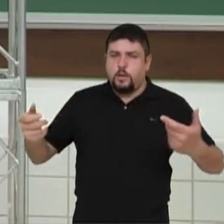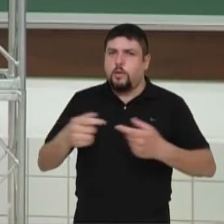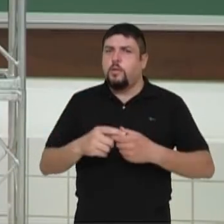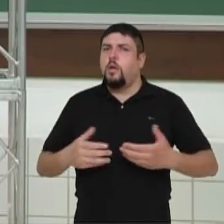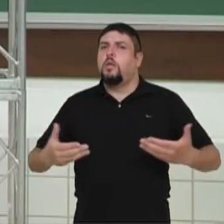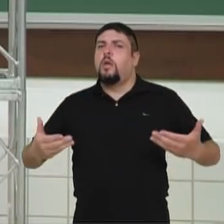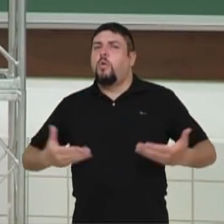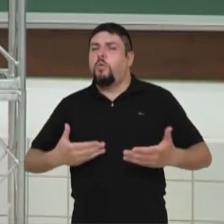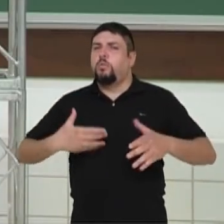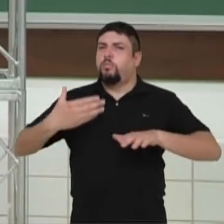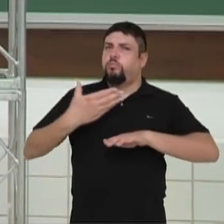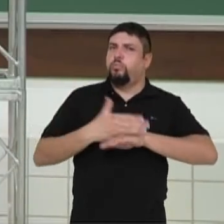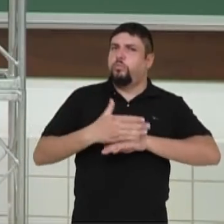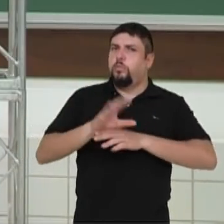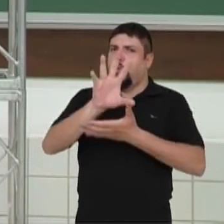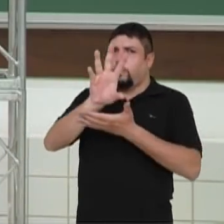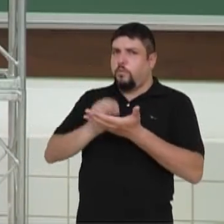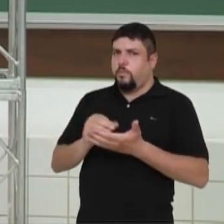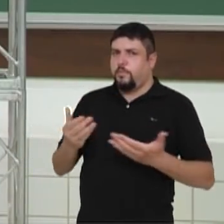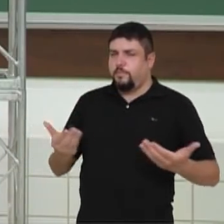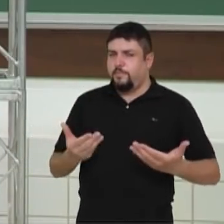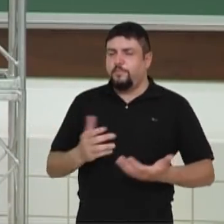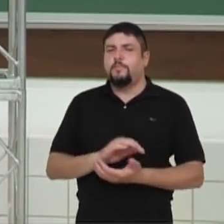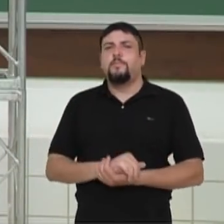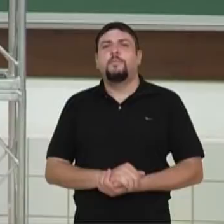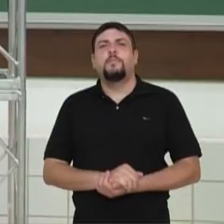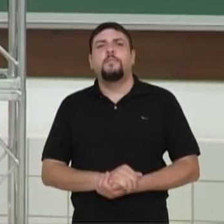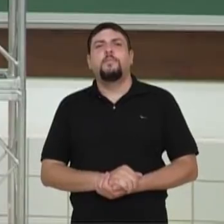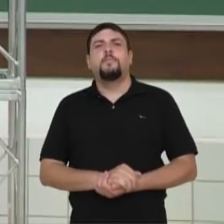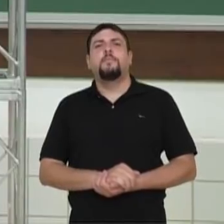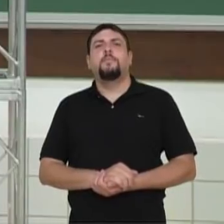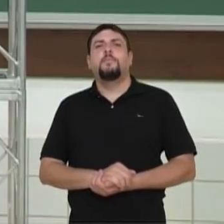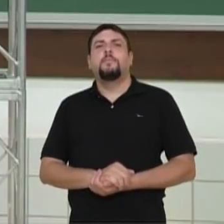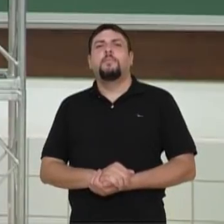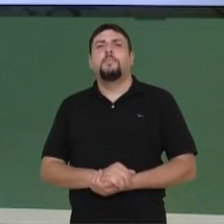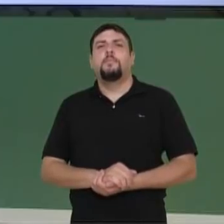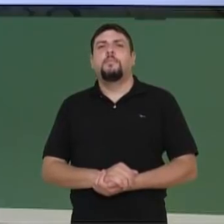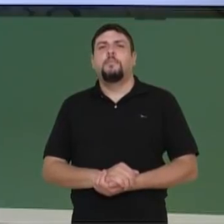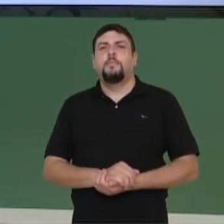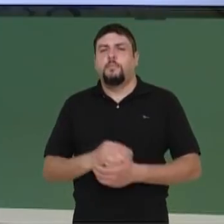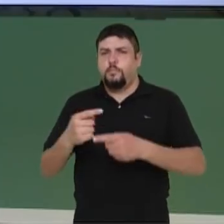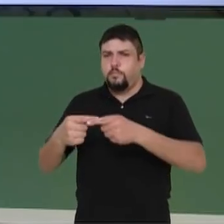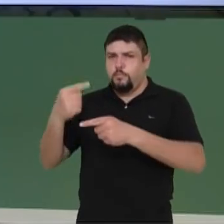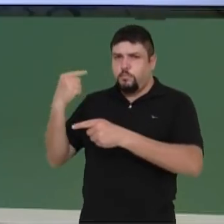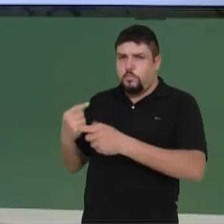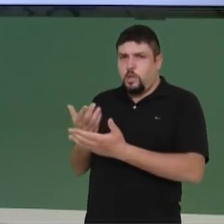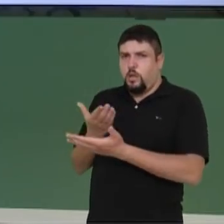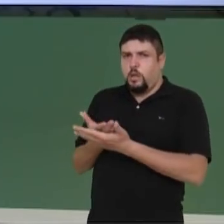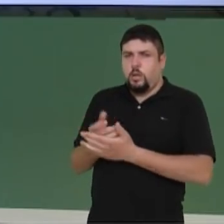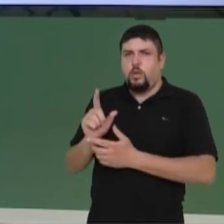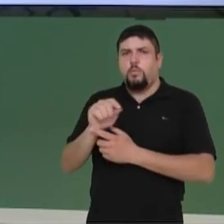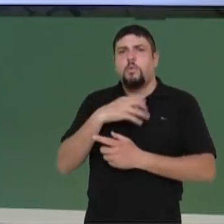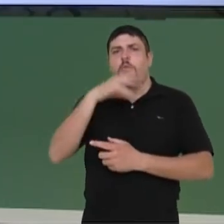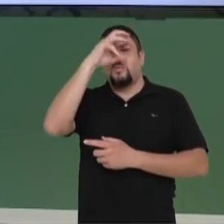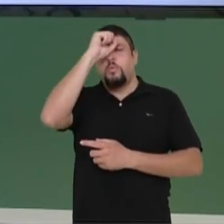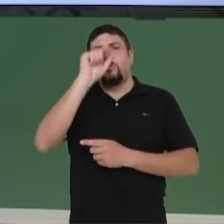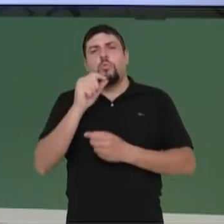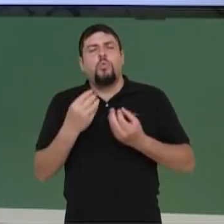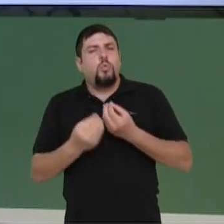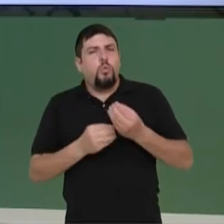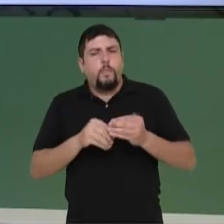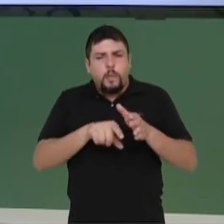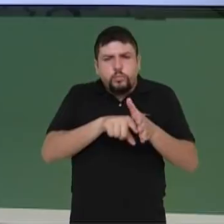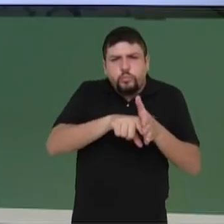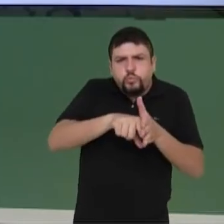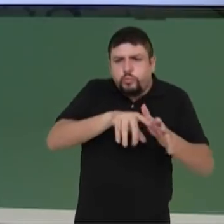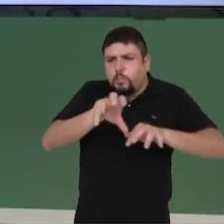algumas coisas para a gente anotar nessa aula de hoje, tá bom? Nós vimos na aula anterior a retomada da organização dos dados